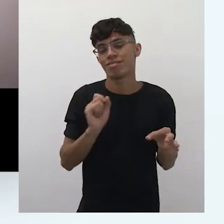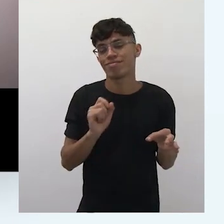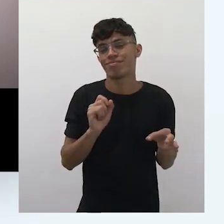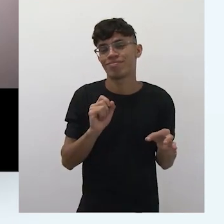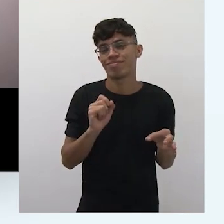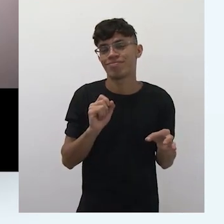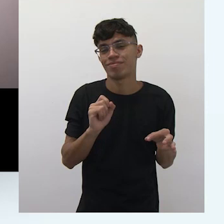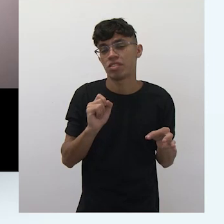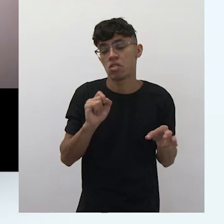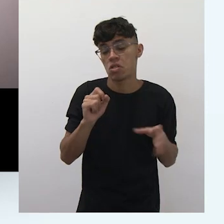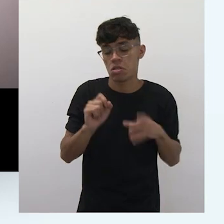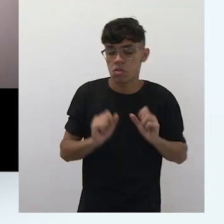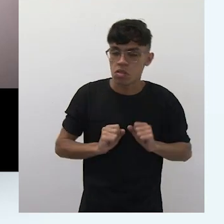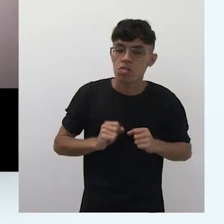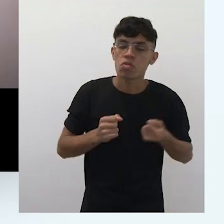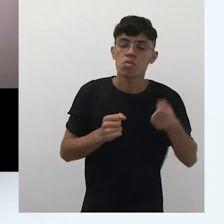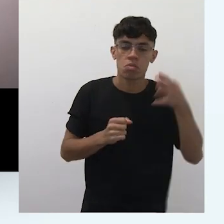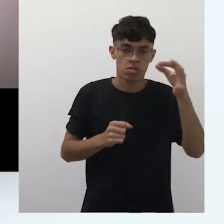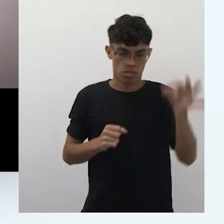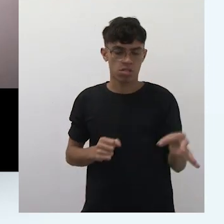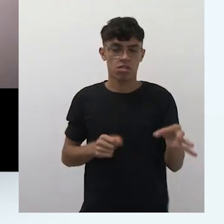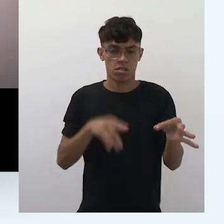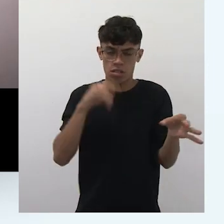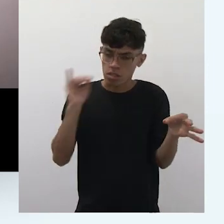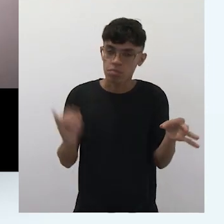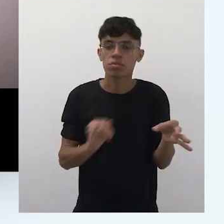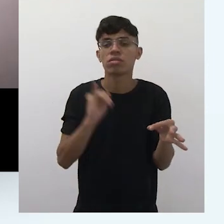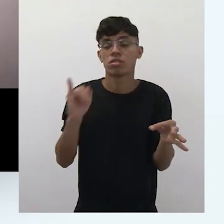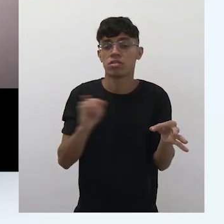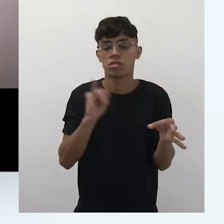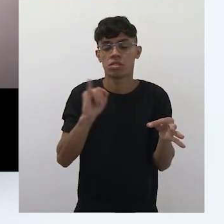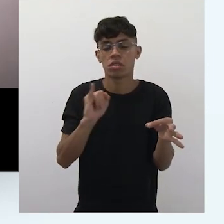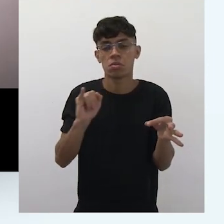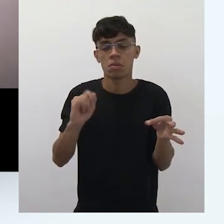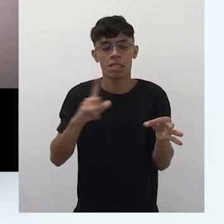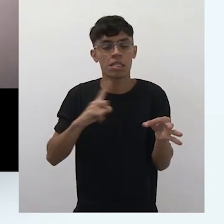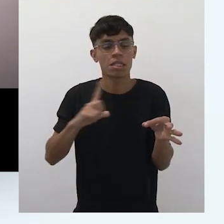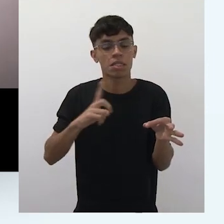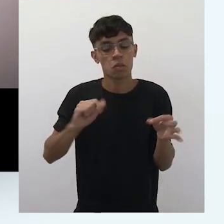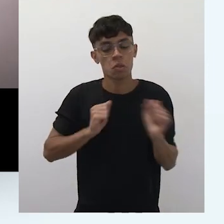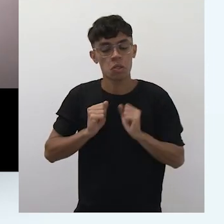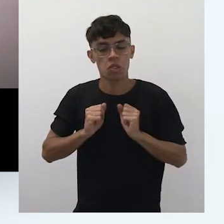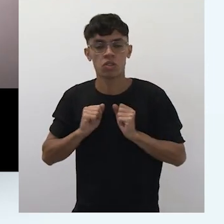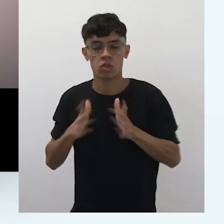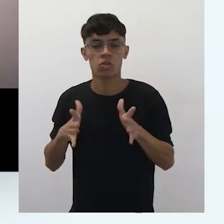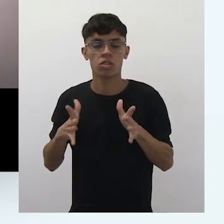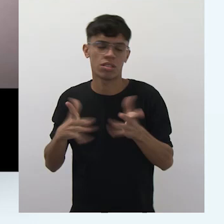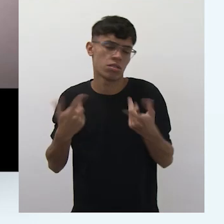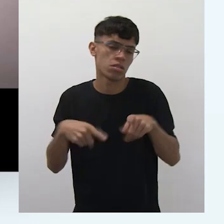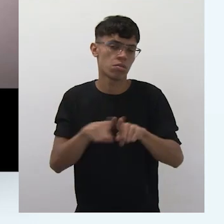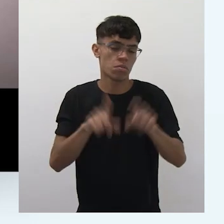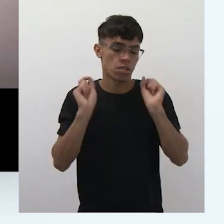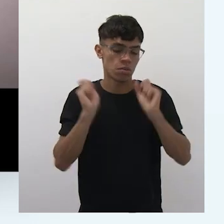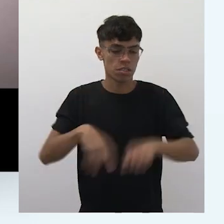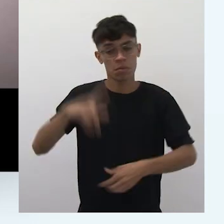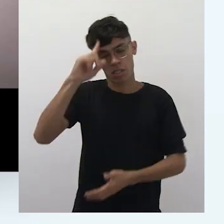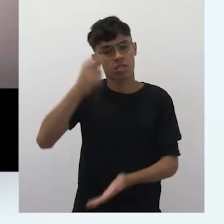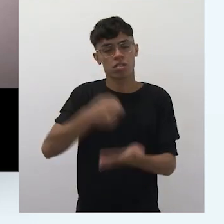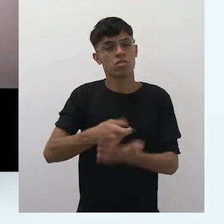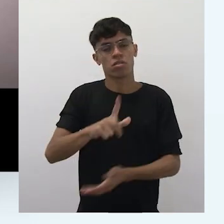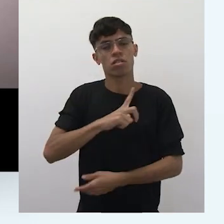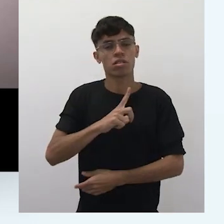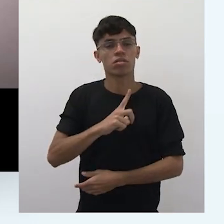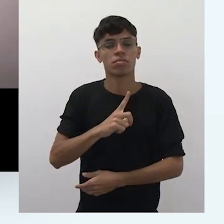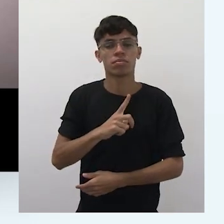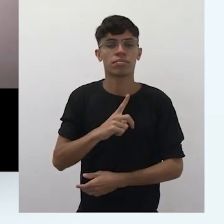Uma tentativa de acerto que é importante na construção da autonomia e na capacidade de tomar decisões.